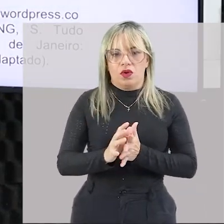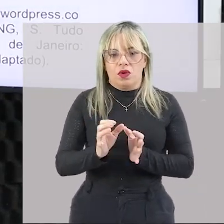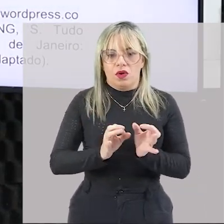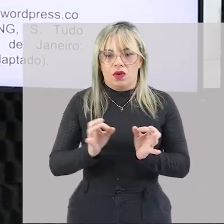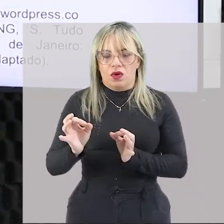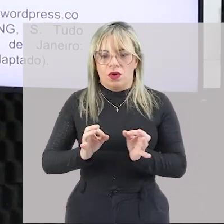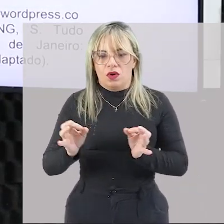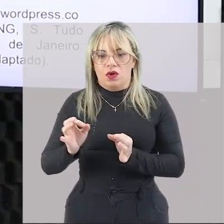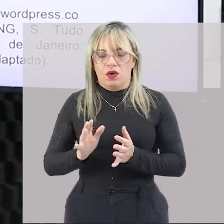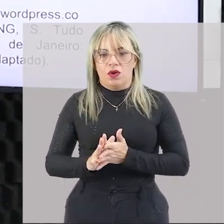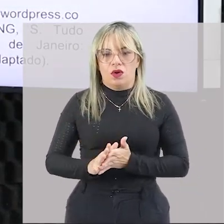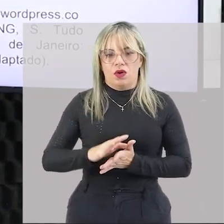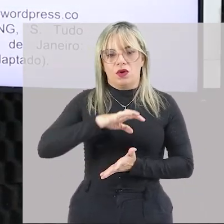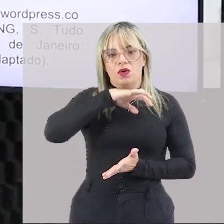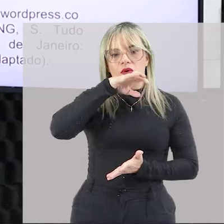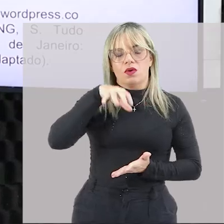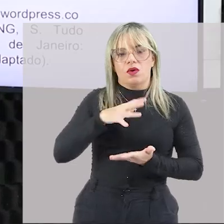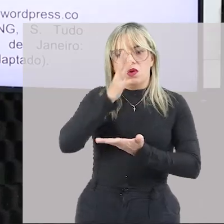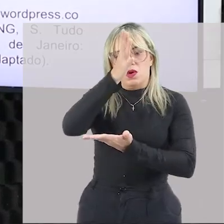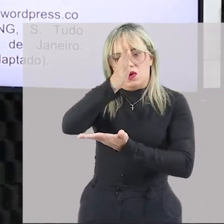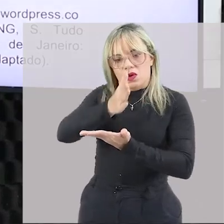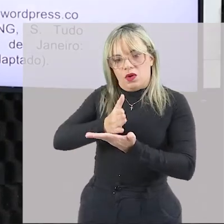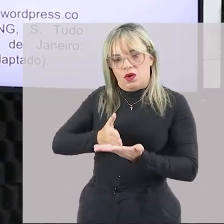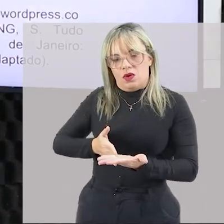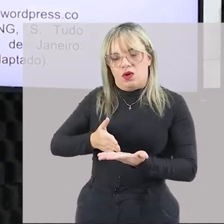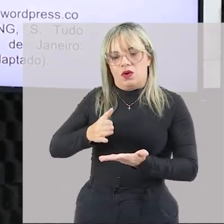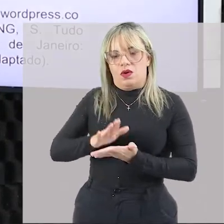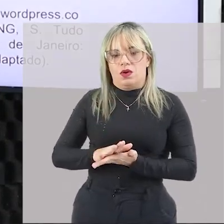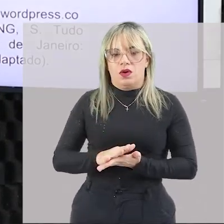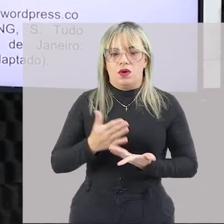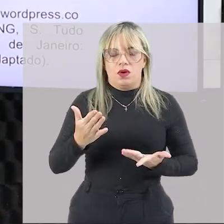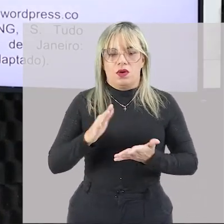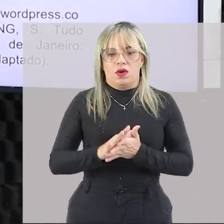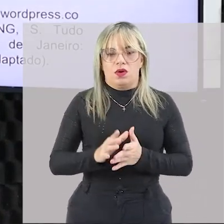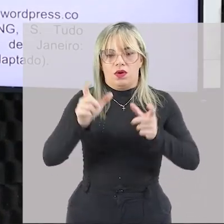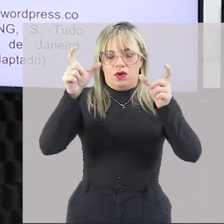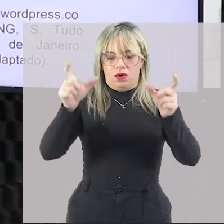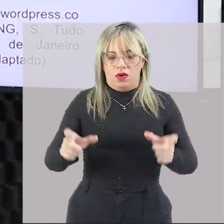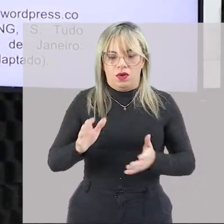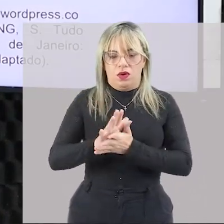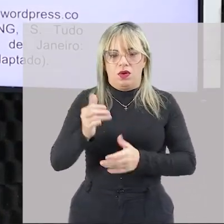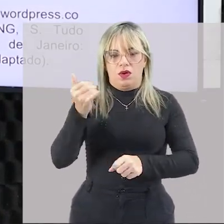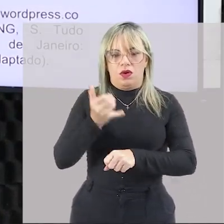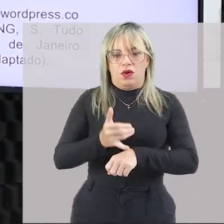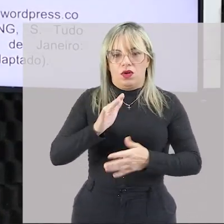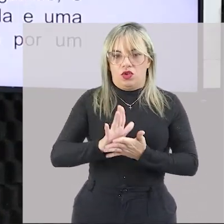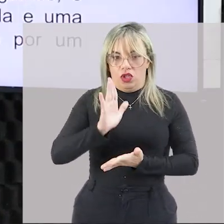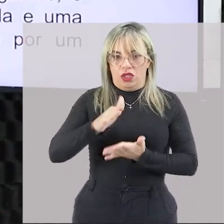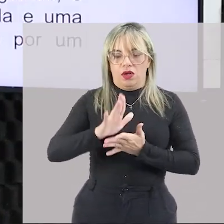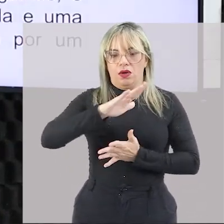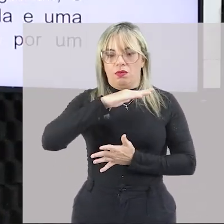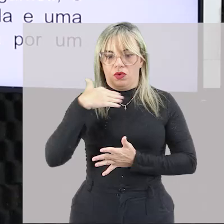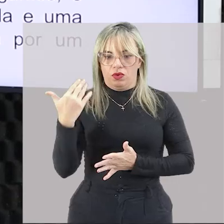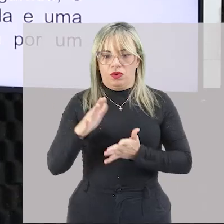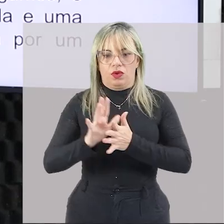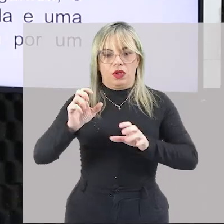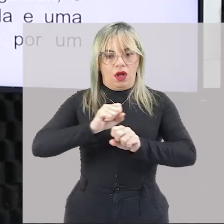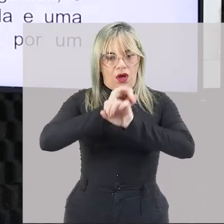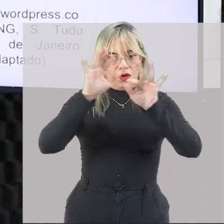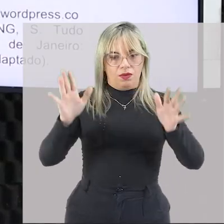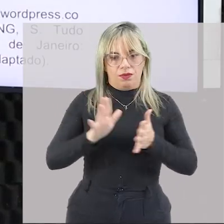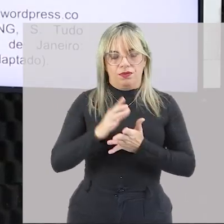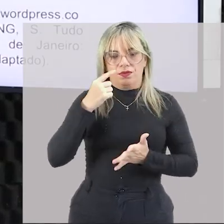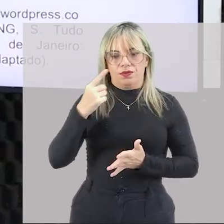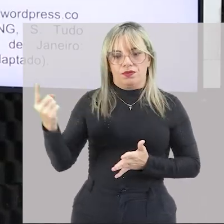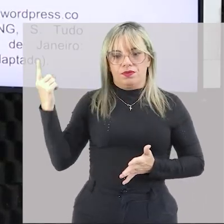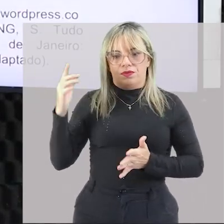está partido em dois pedaços. São duas placas de acrílico com uma moldura de aço, certo? Morto, já estava morto, deixar claro isso.